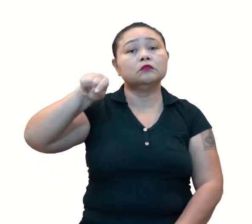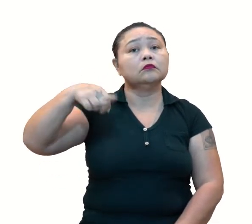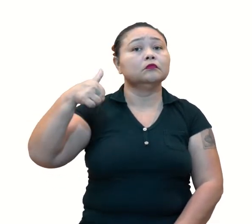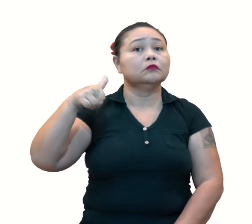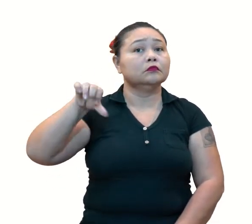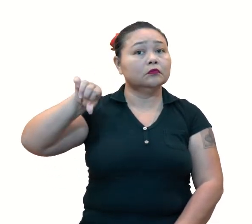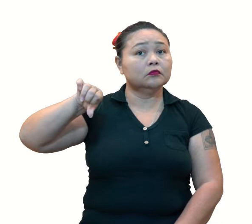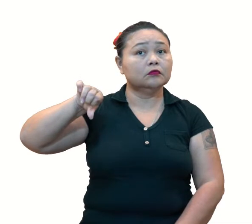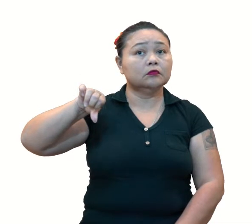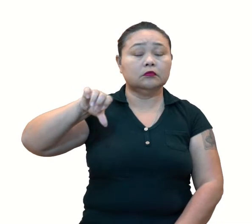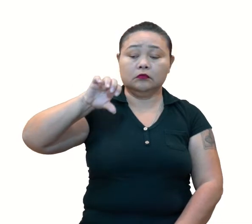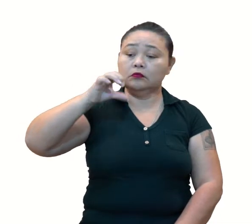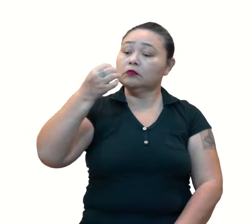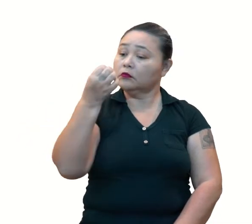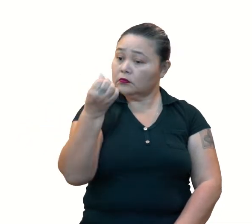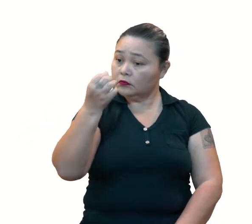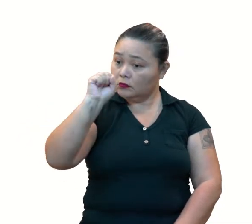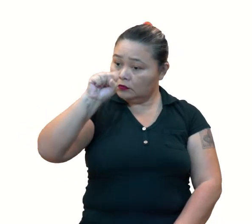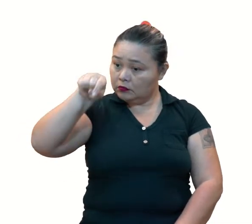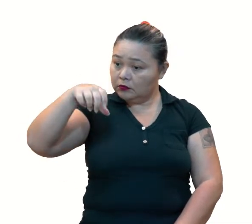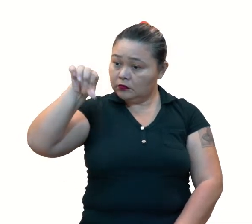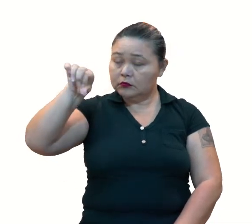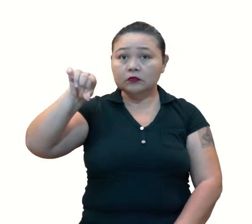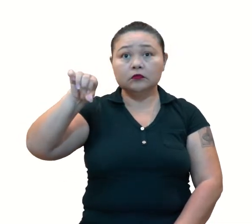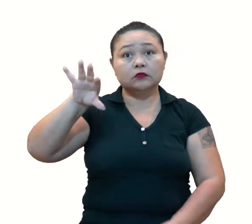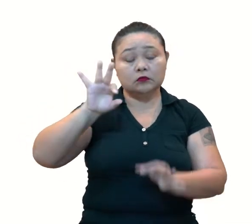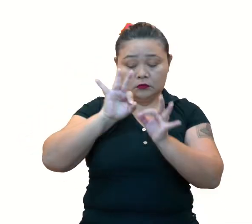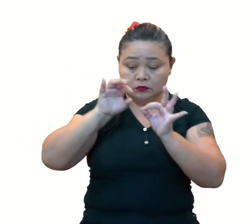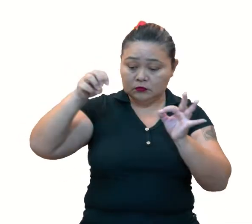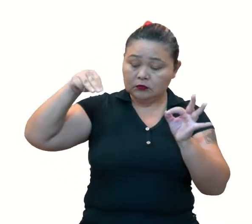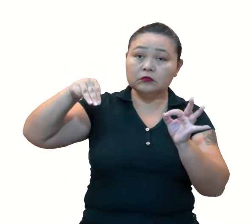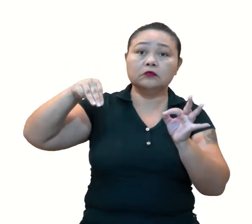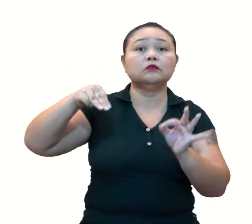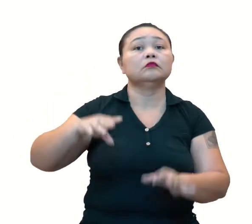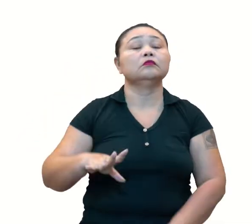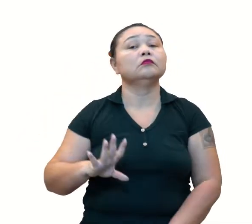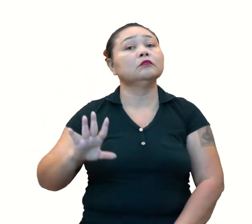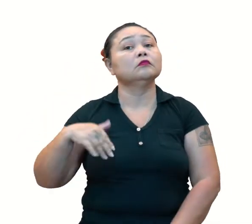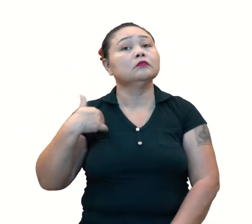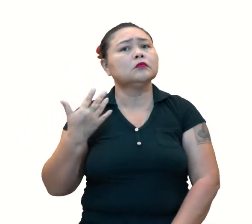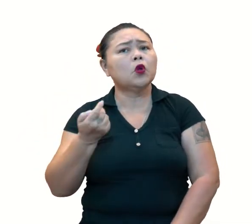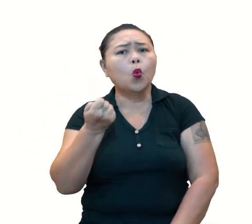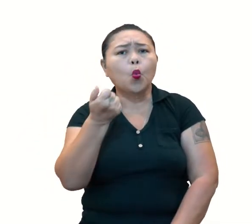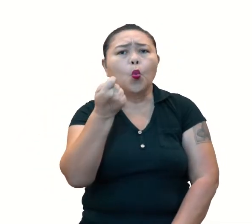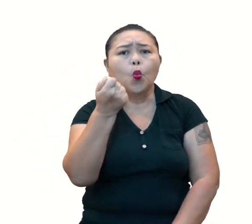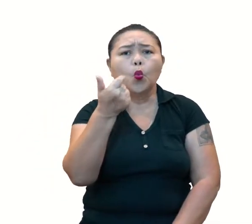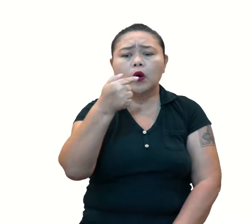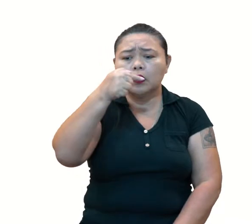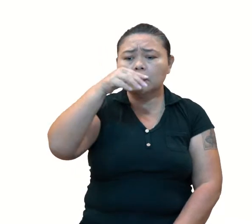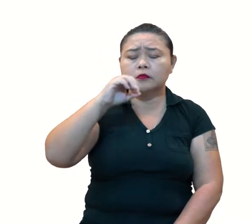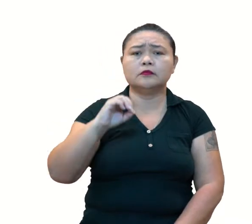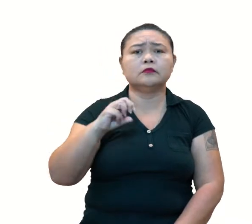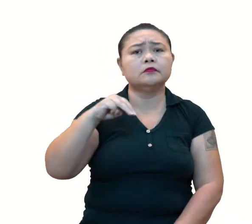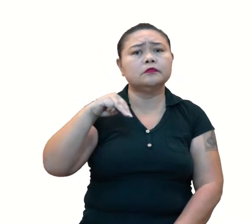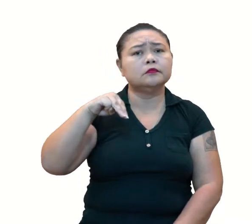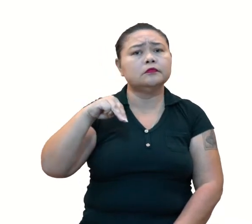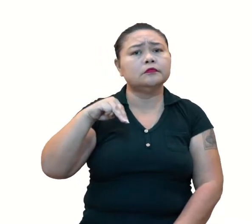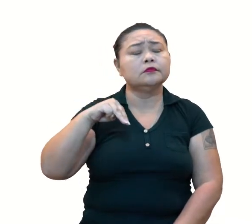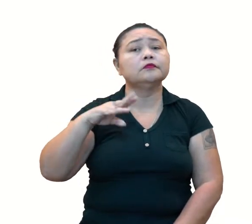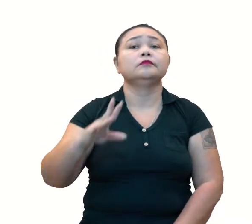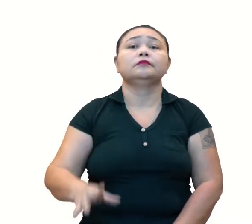68,9. 68,9 metros. Quase 70 metros. Quase 70 metros de